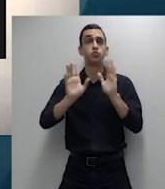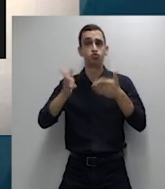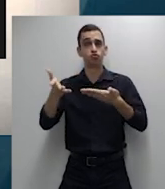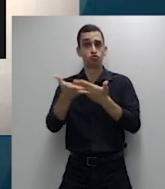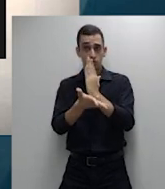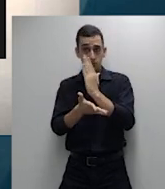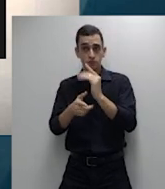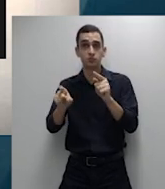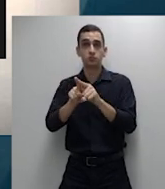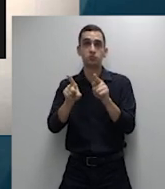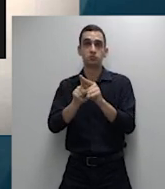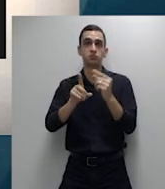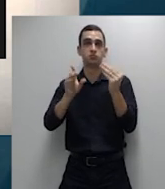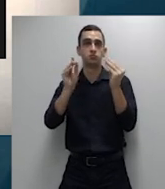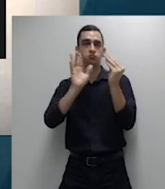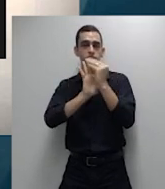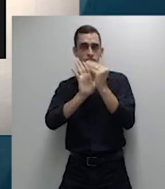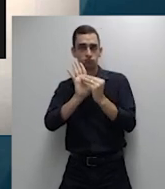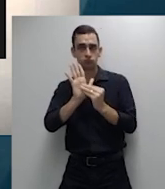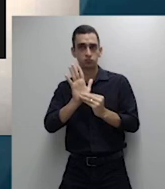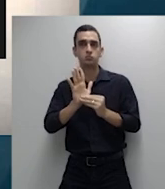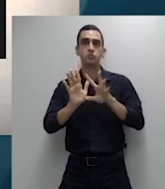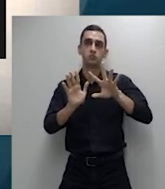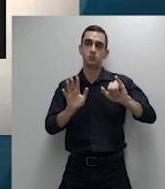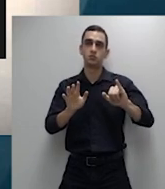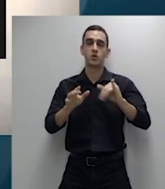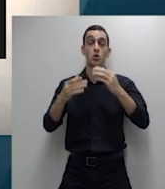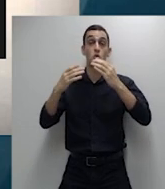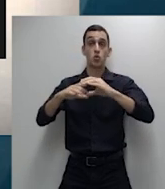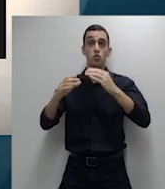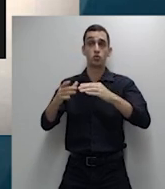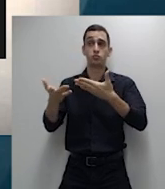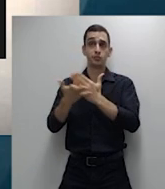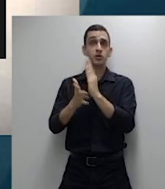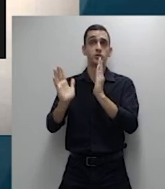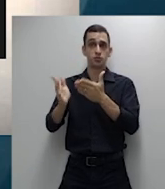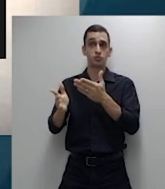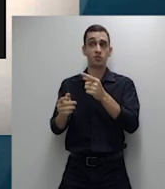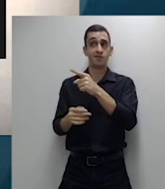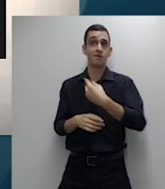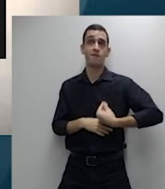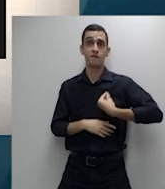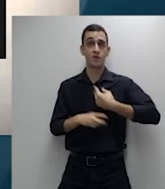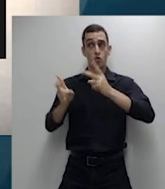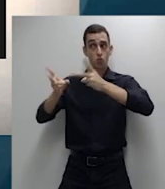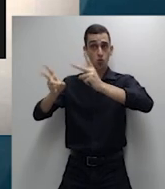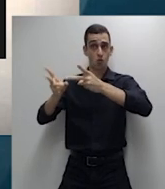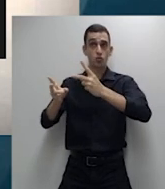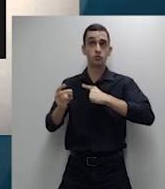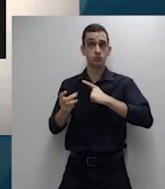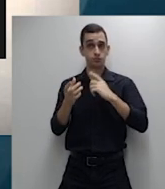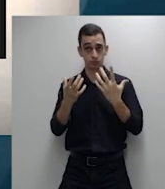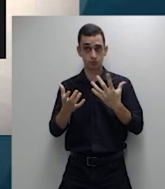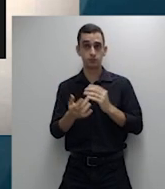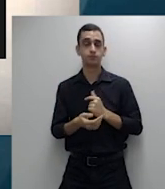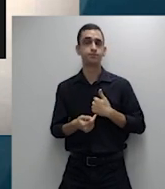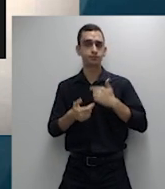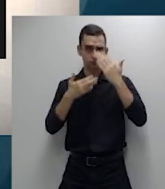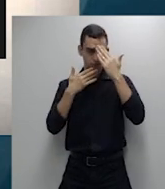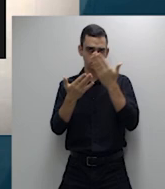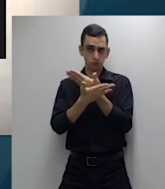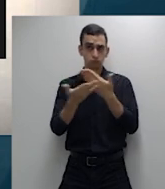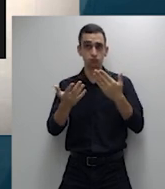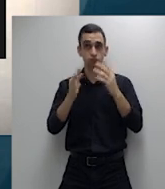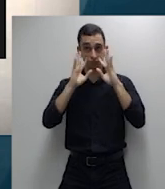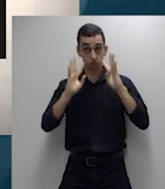confirmar a sua aprovação nesse nesse concurso de tamanho é relevante agradecer novamente à disposição de senhora em